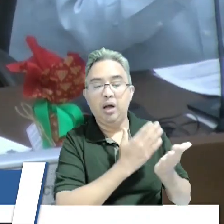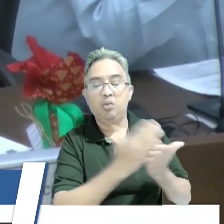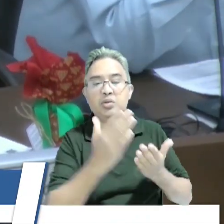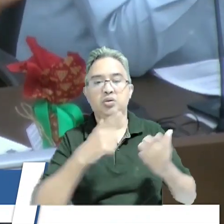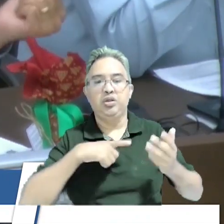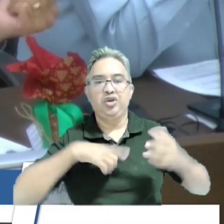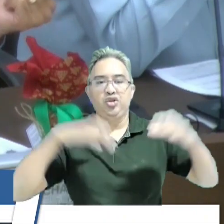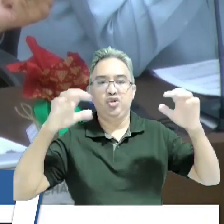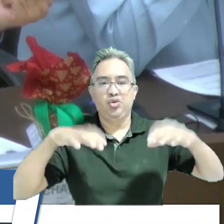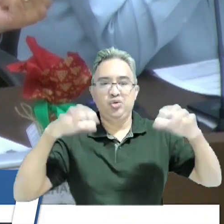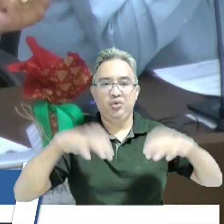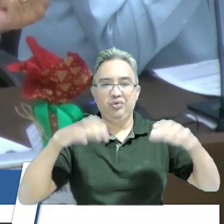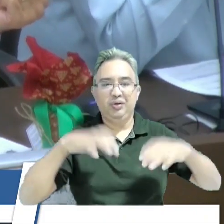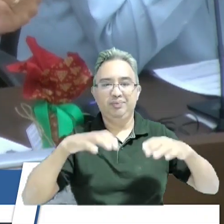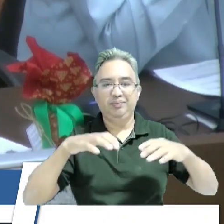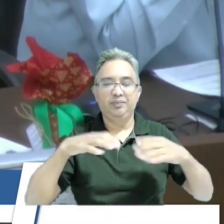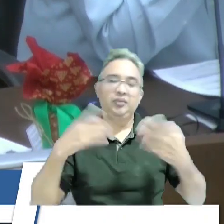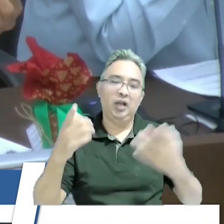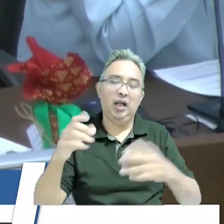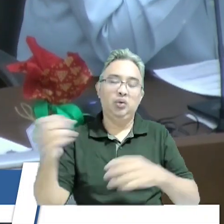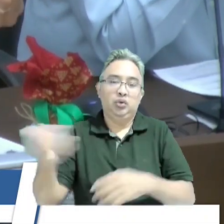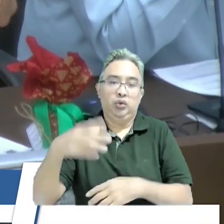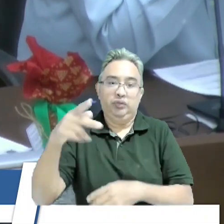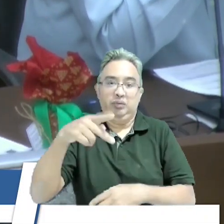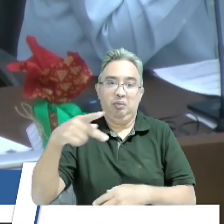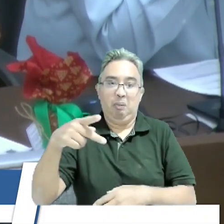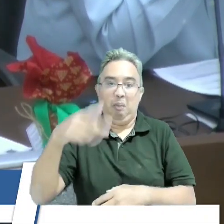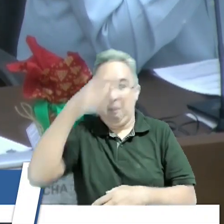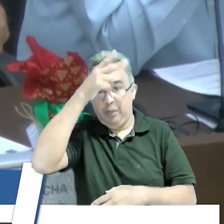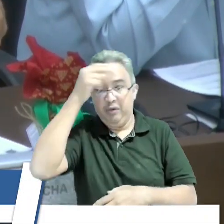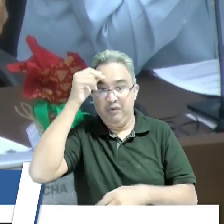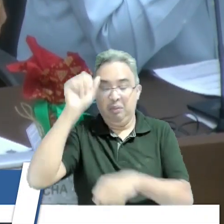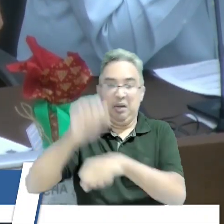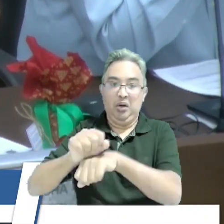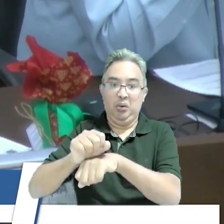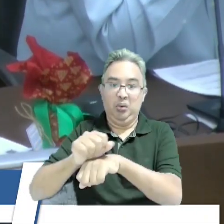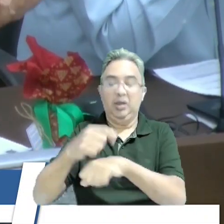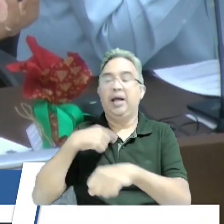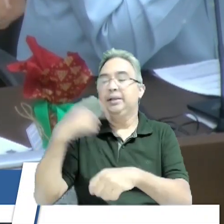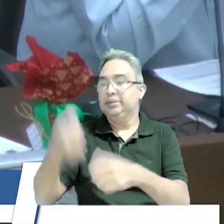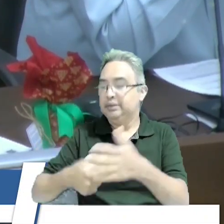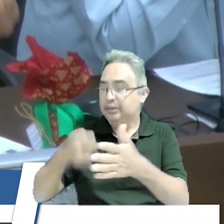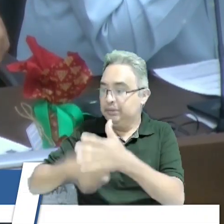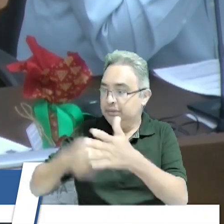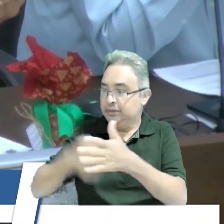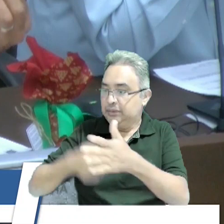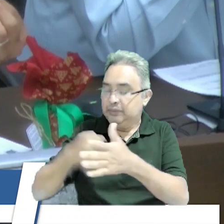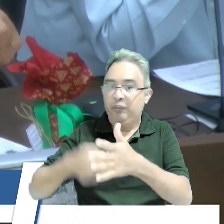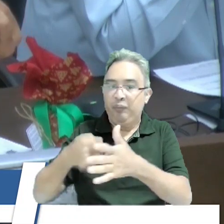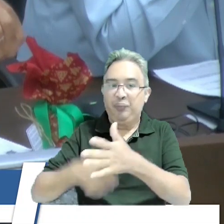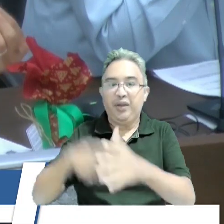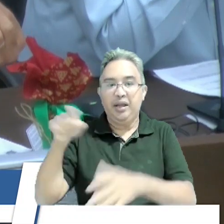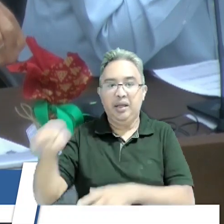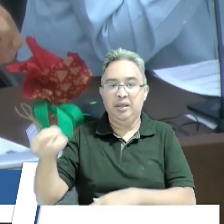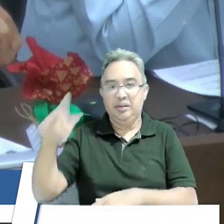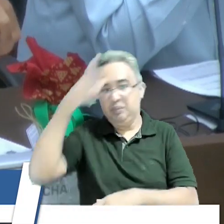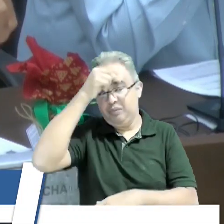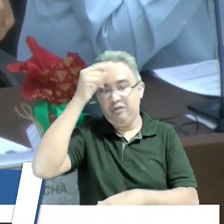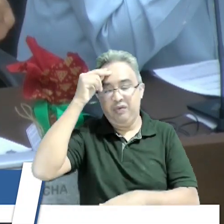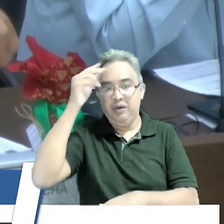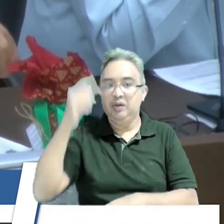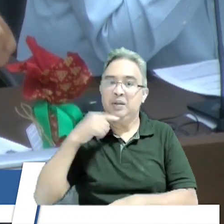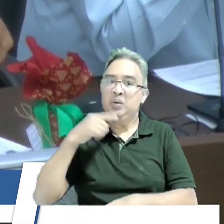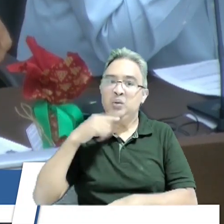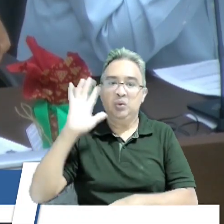pelo novo prefeito, ficamos na briga 4 anos, e esse prefeito não conseguiu resolver